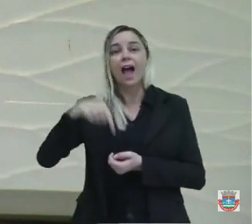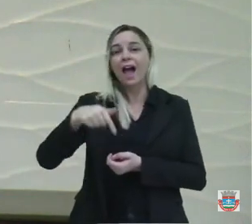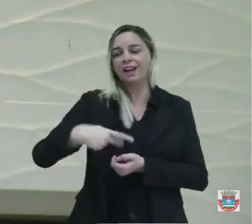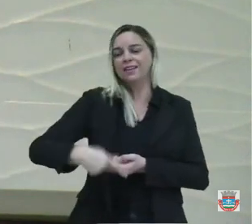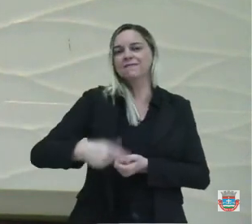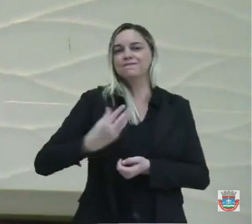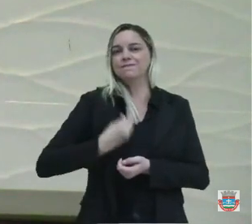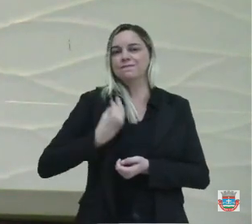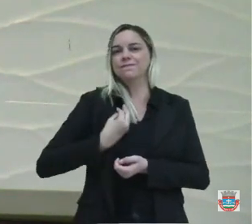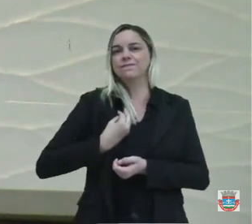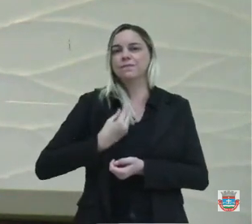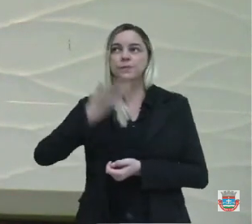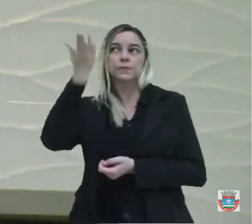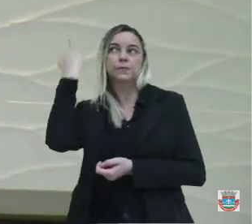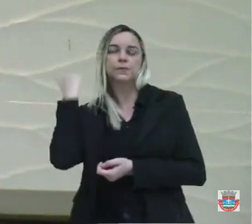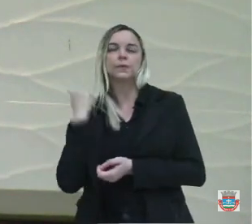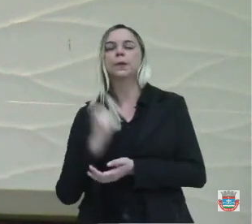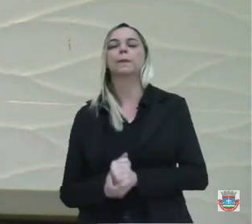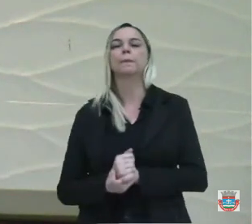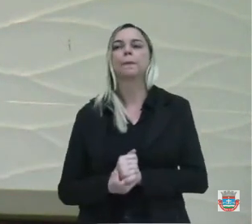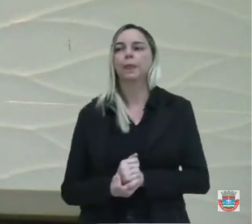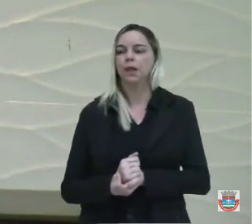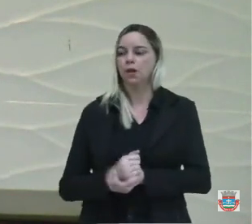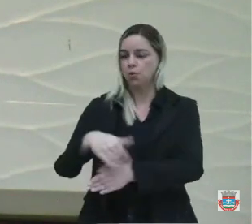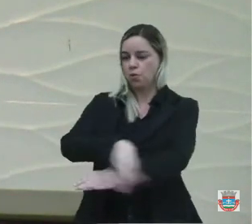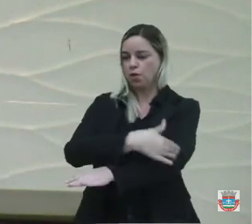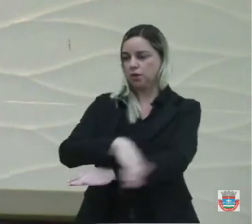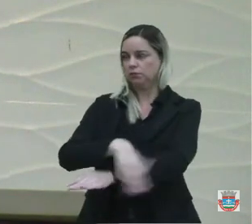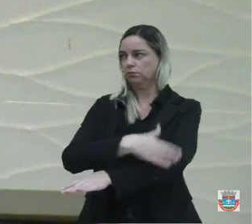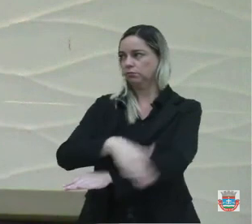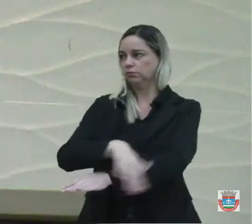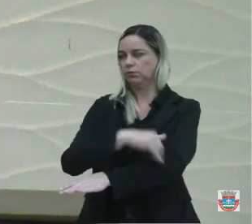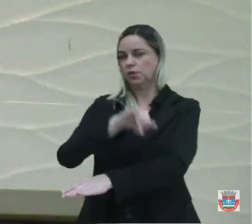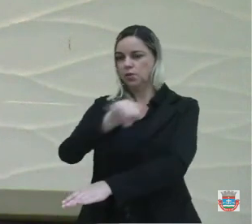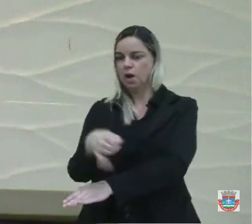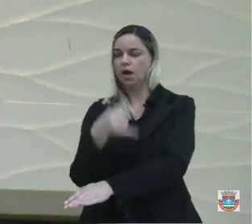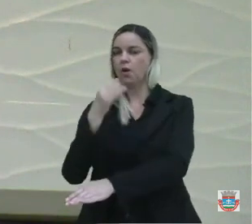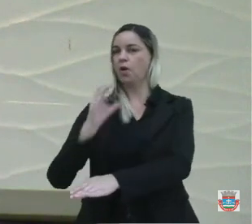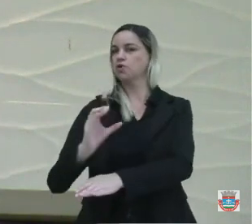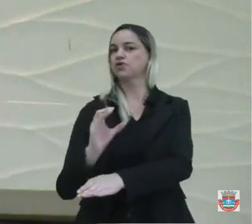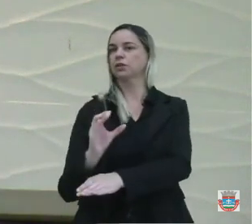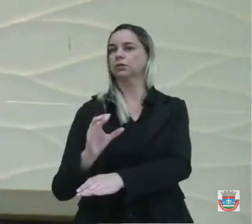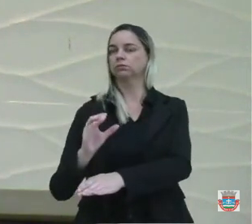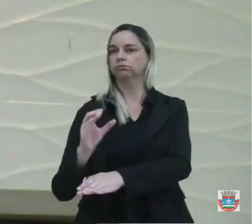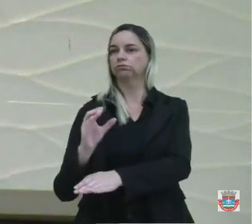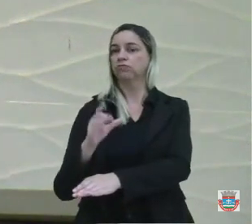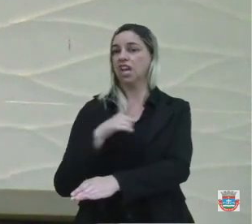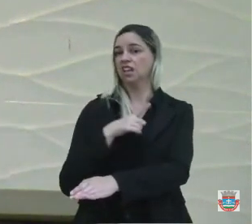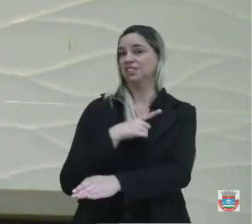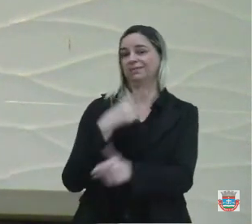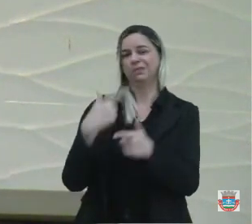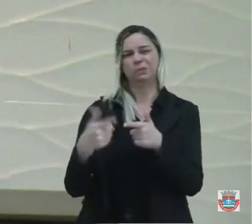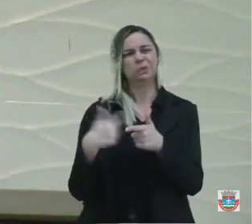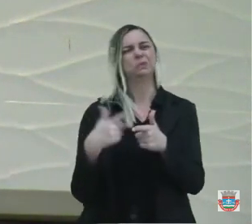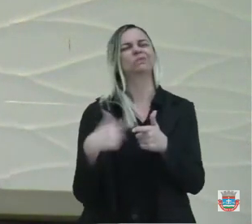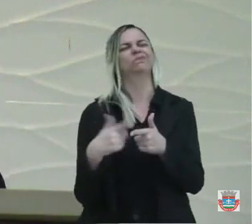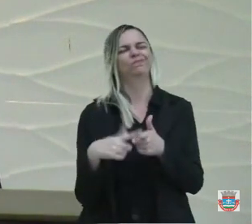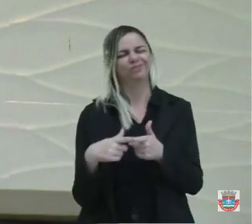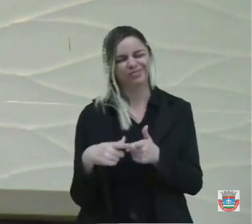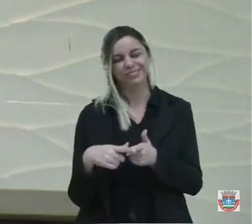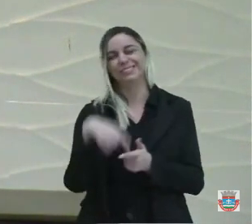no Joaquim da Silva Costa e no Adailto 1 e 2, o problema cada dia está mais sério por